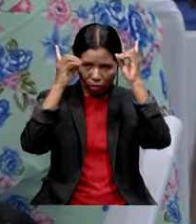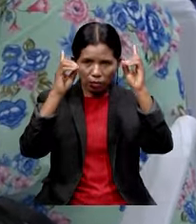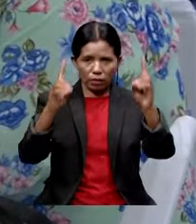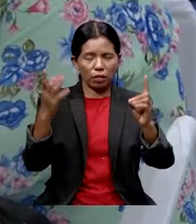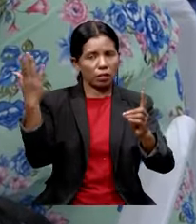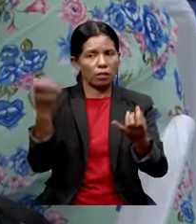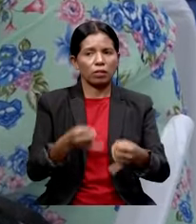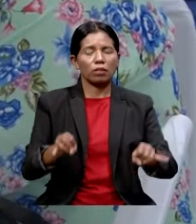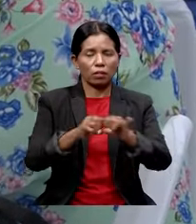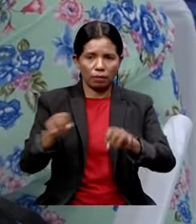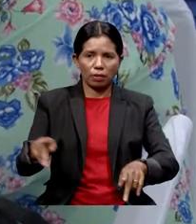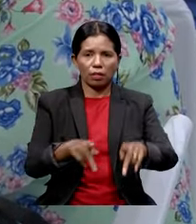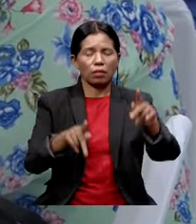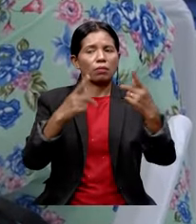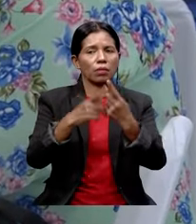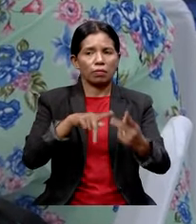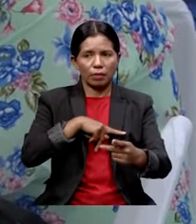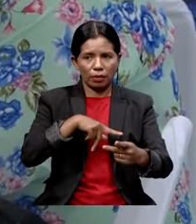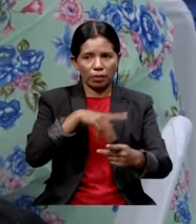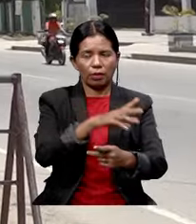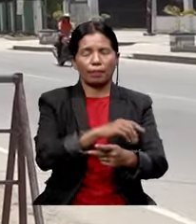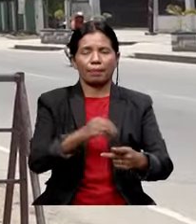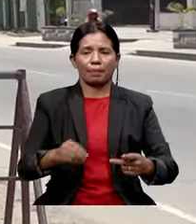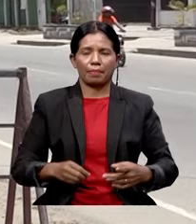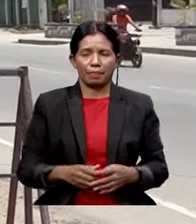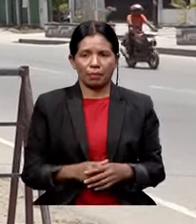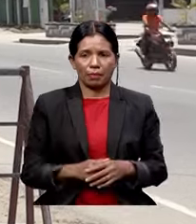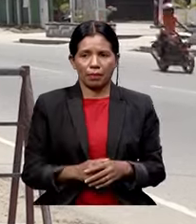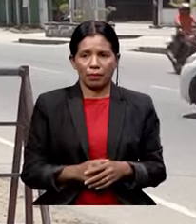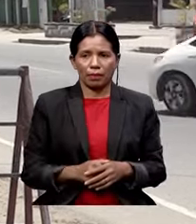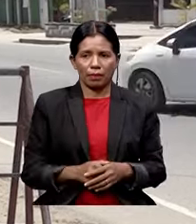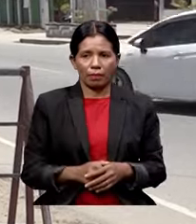instituição público, setor privada, no doméstica. Agustino da Costa, Romualdo Neves, GMN.